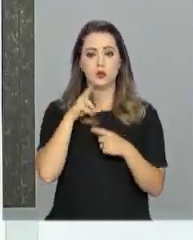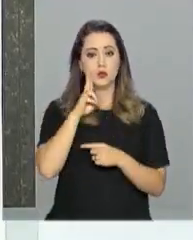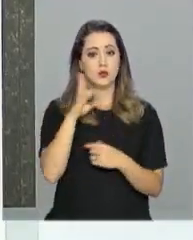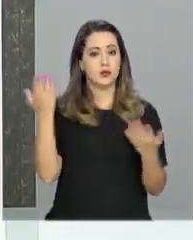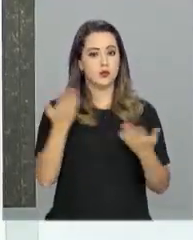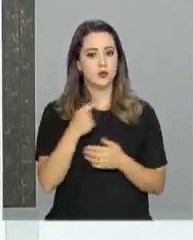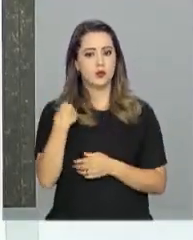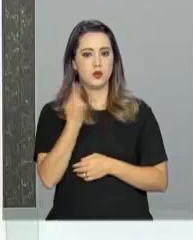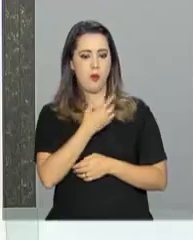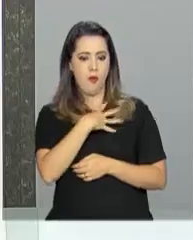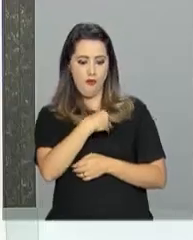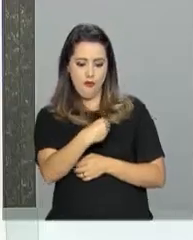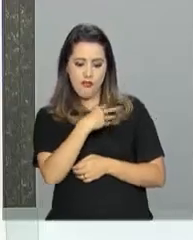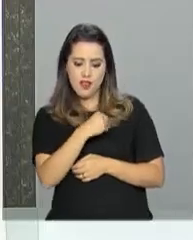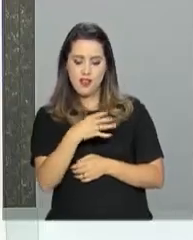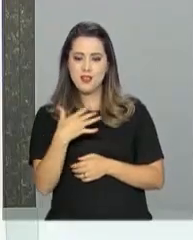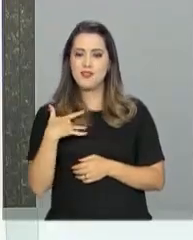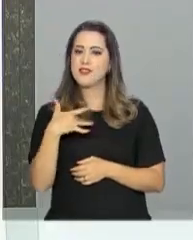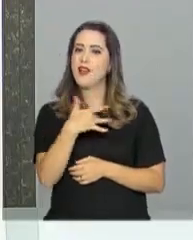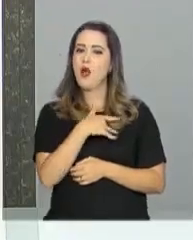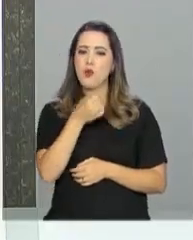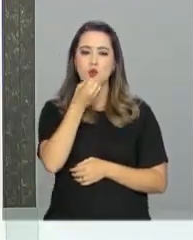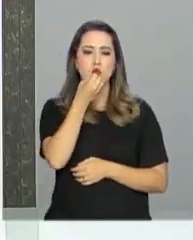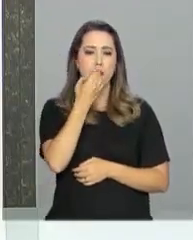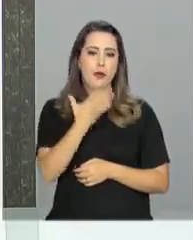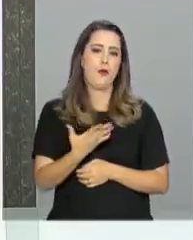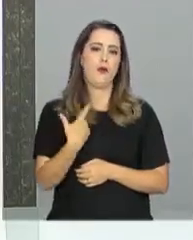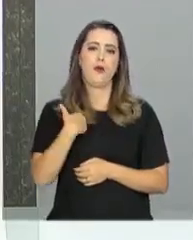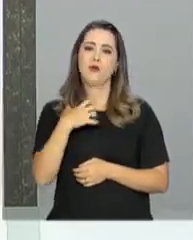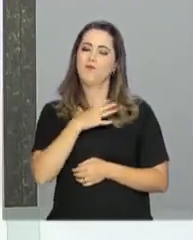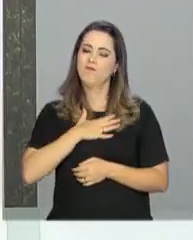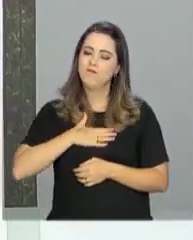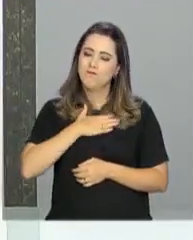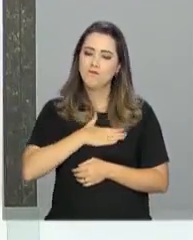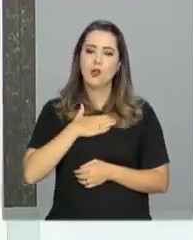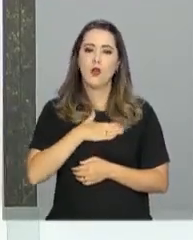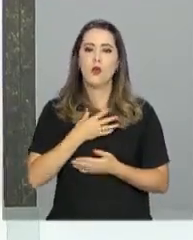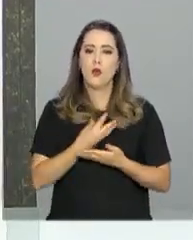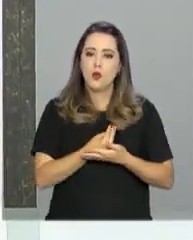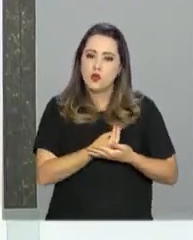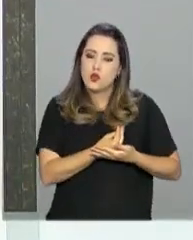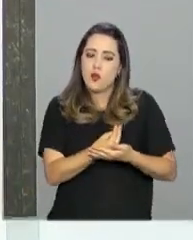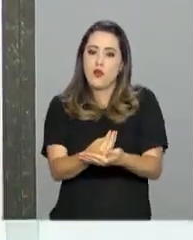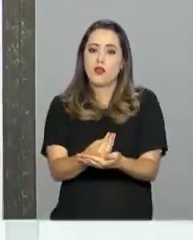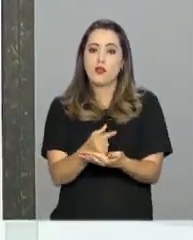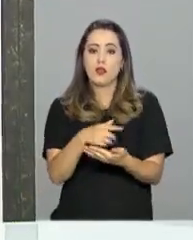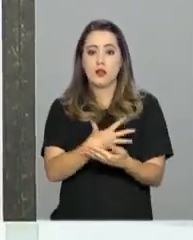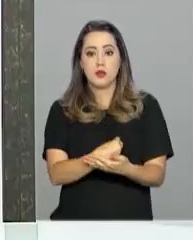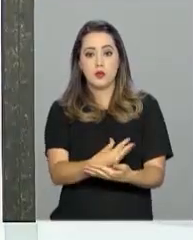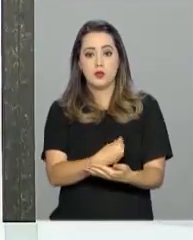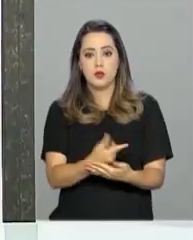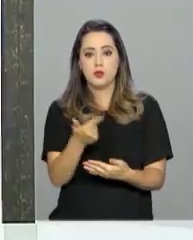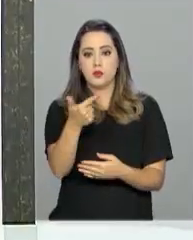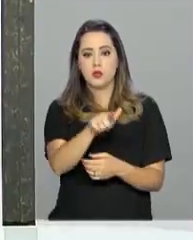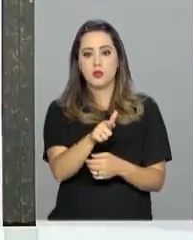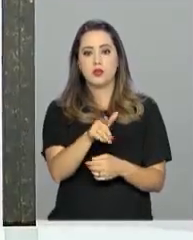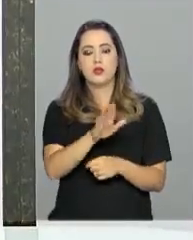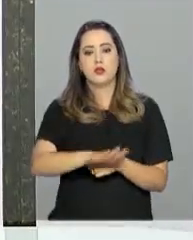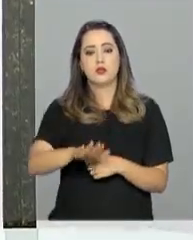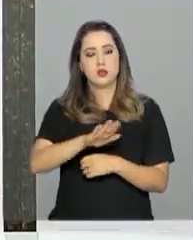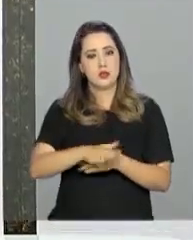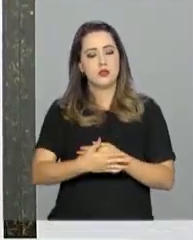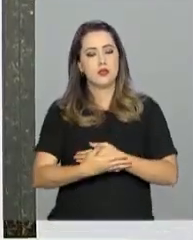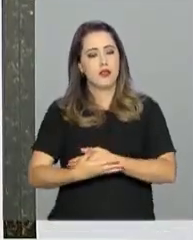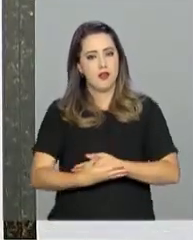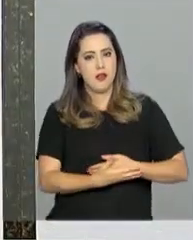hoje o quanto meu filho é saudável, que eu tenho essa satisfação em também doar um leitinho, né, para garantir que as outras crianças, que as mãezinhas acabam